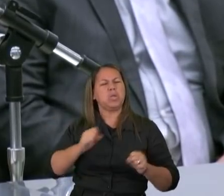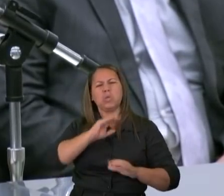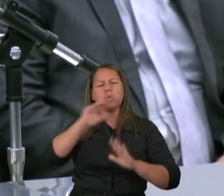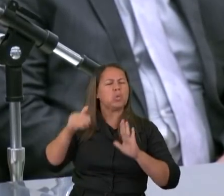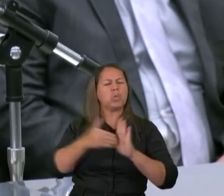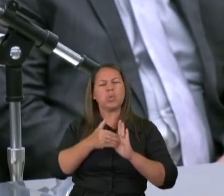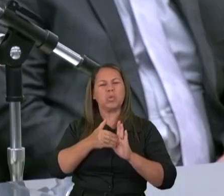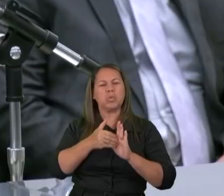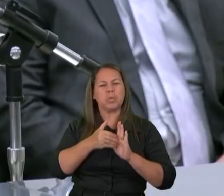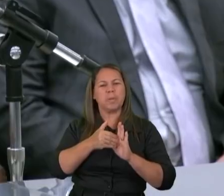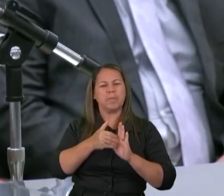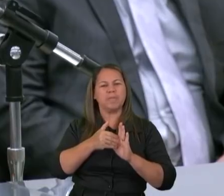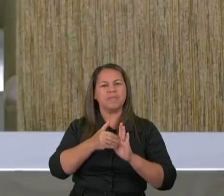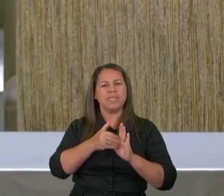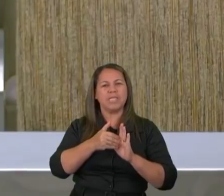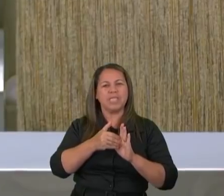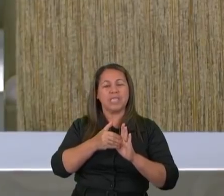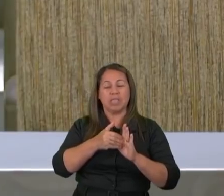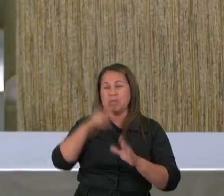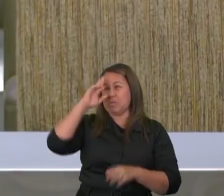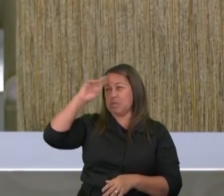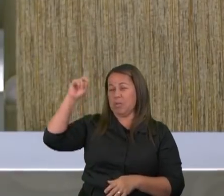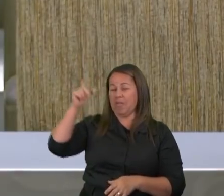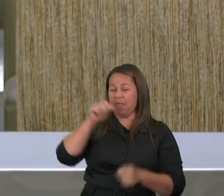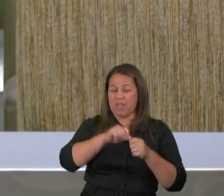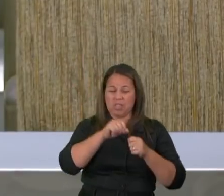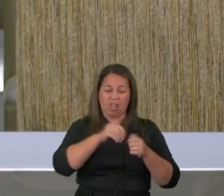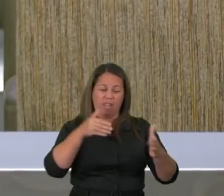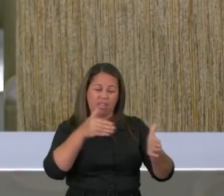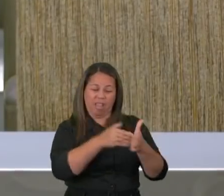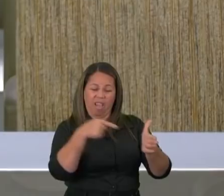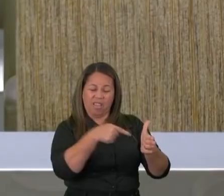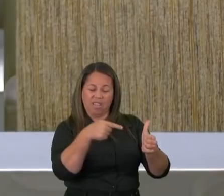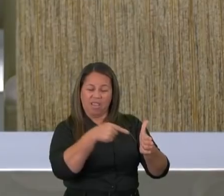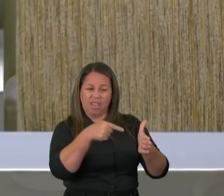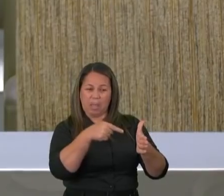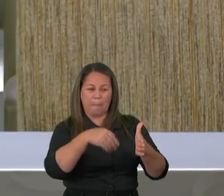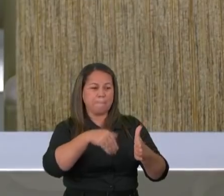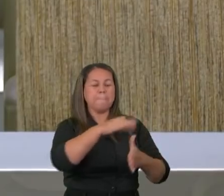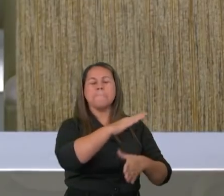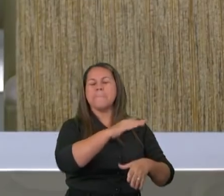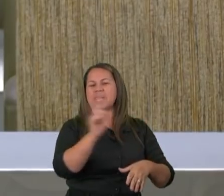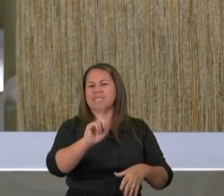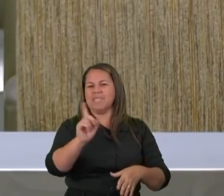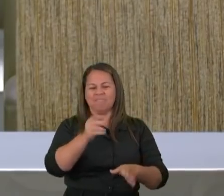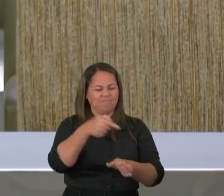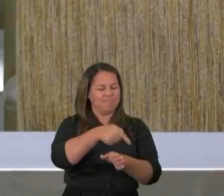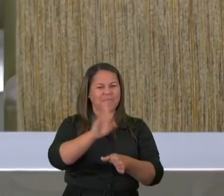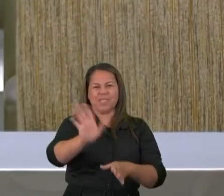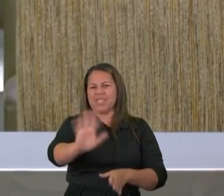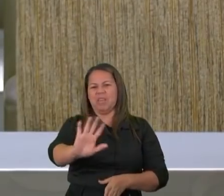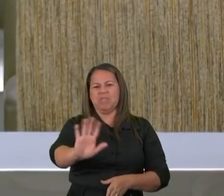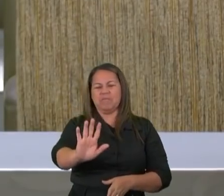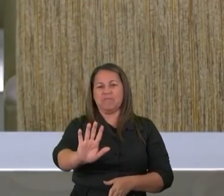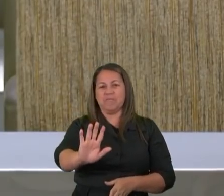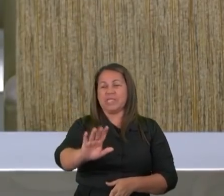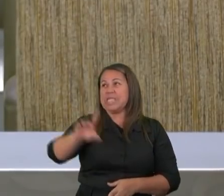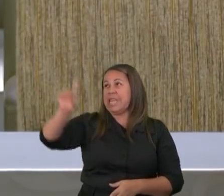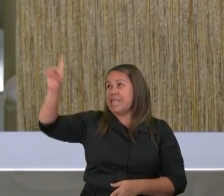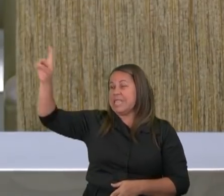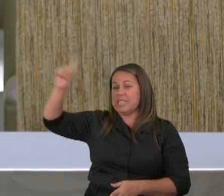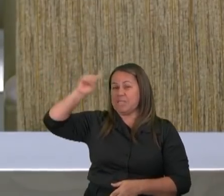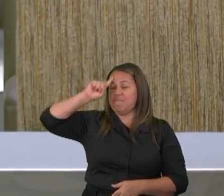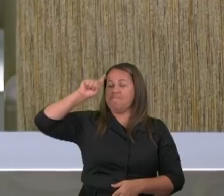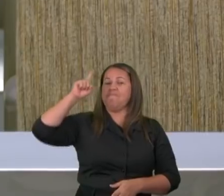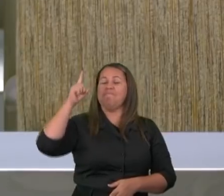disse: só até aqui virás e não mais adiante. Deus tem